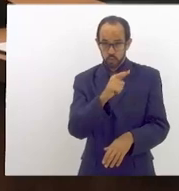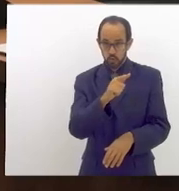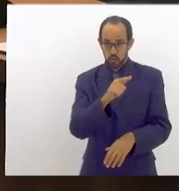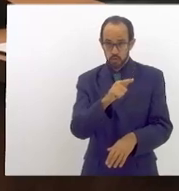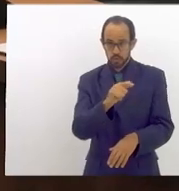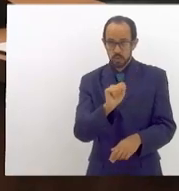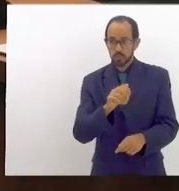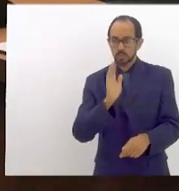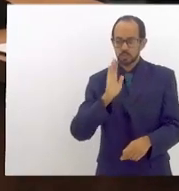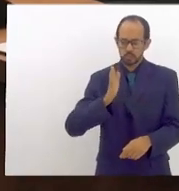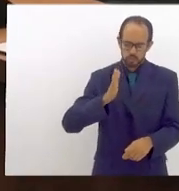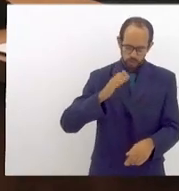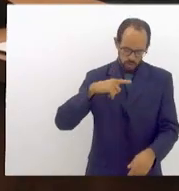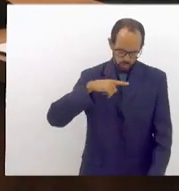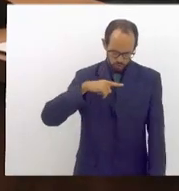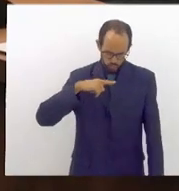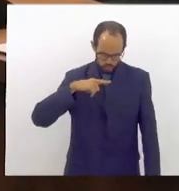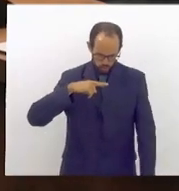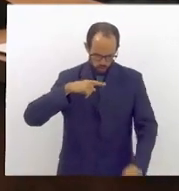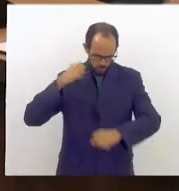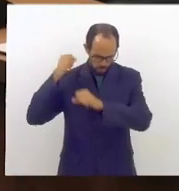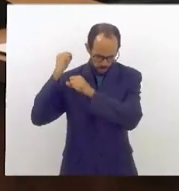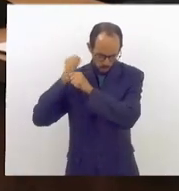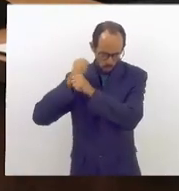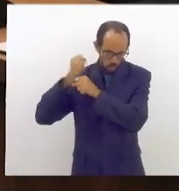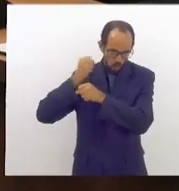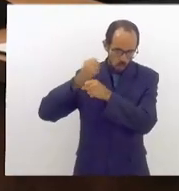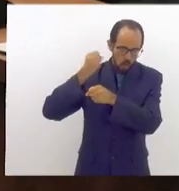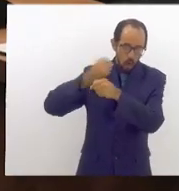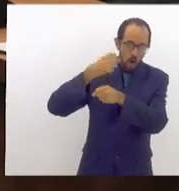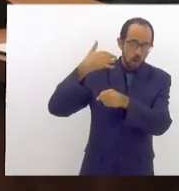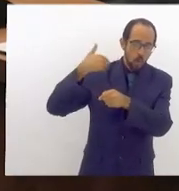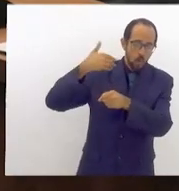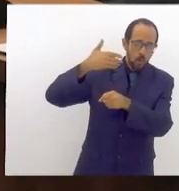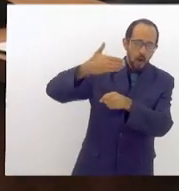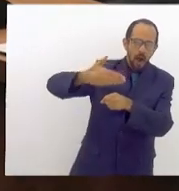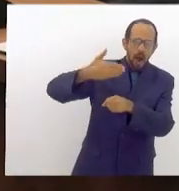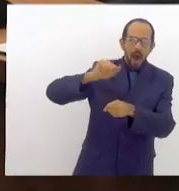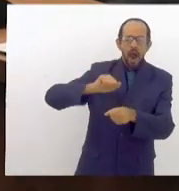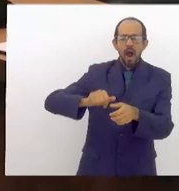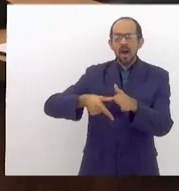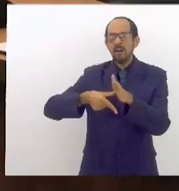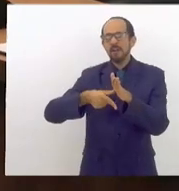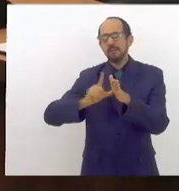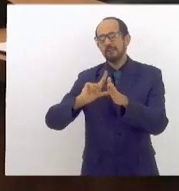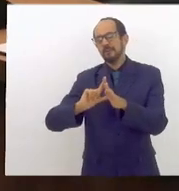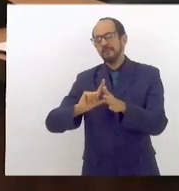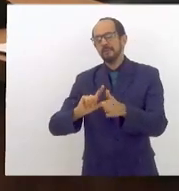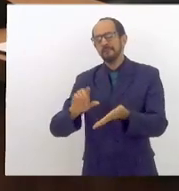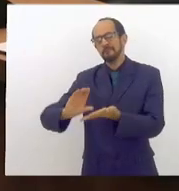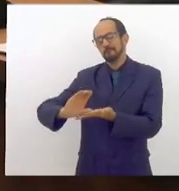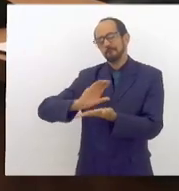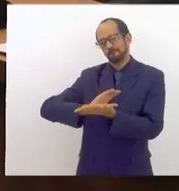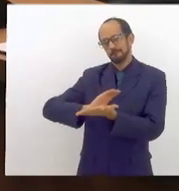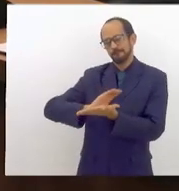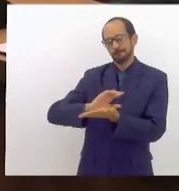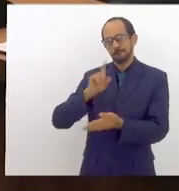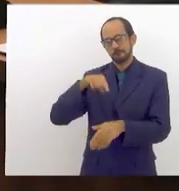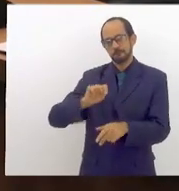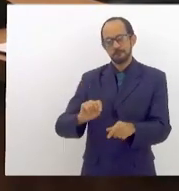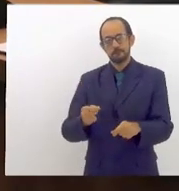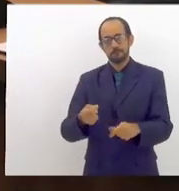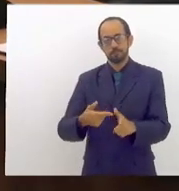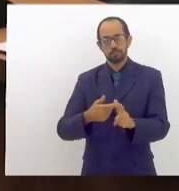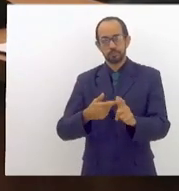já vinham construindo um processo de antecipação de receitas quero um empréstimo